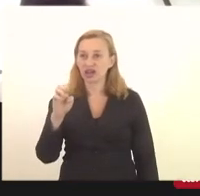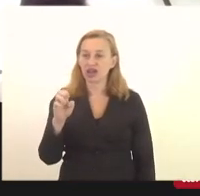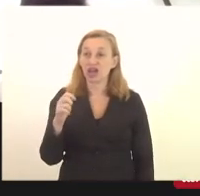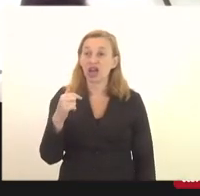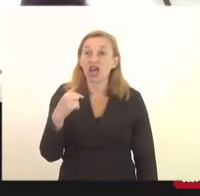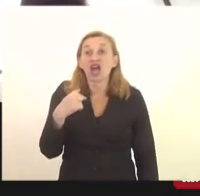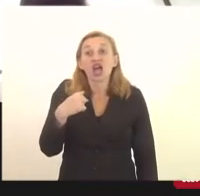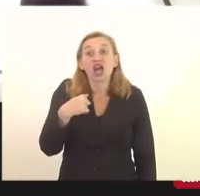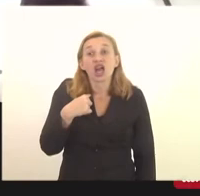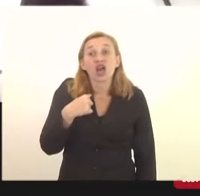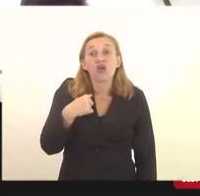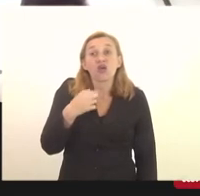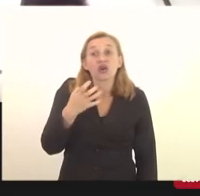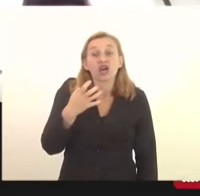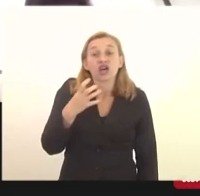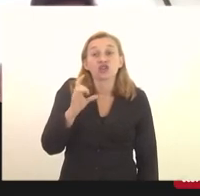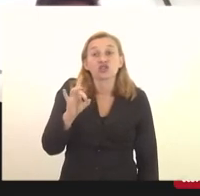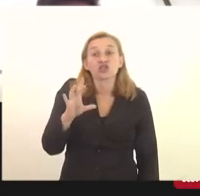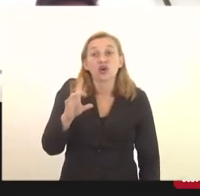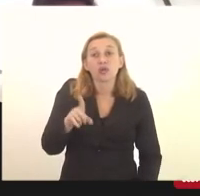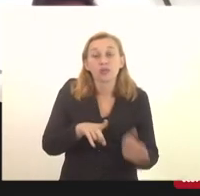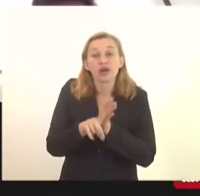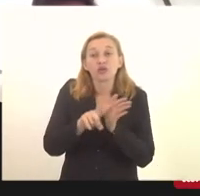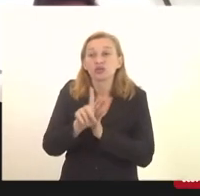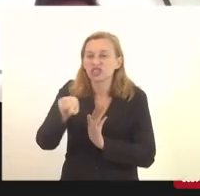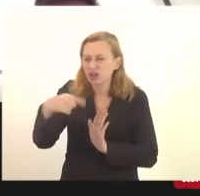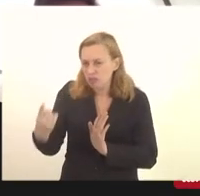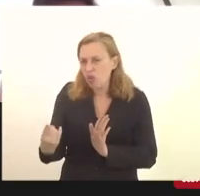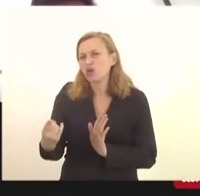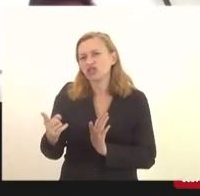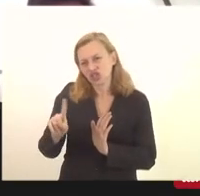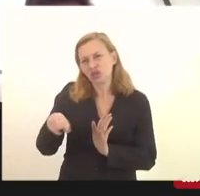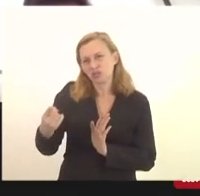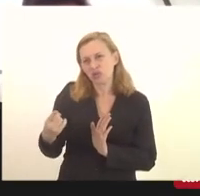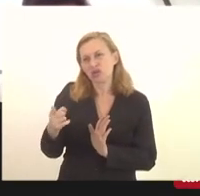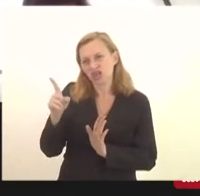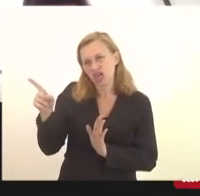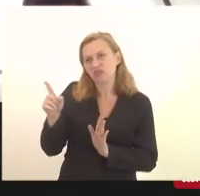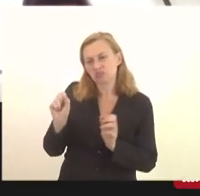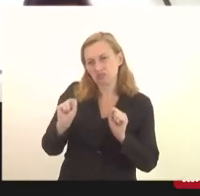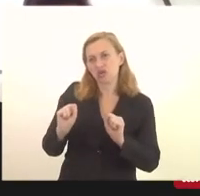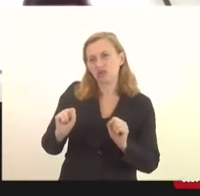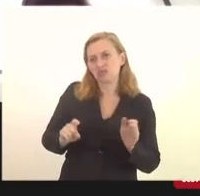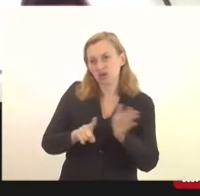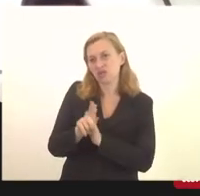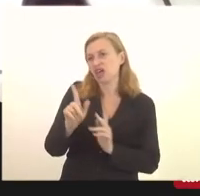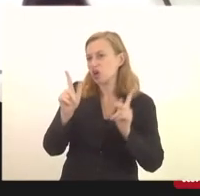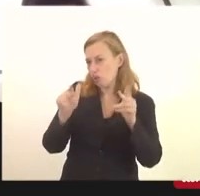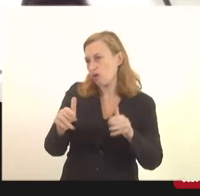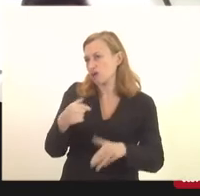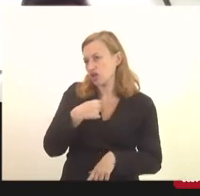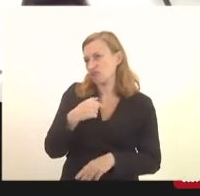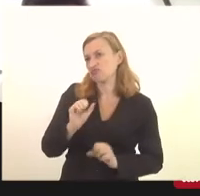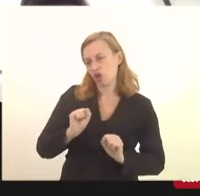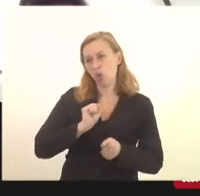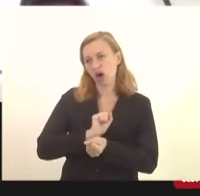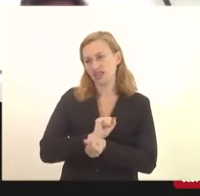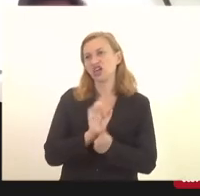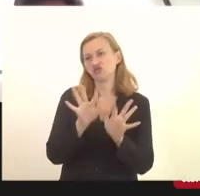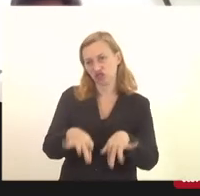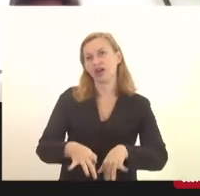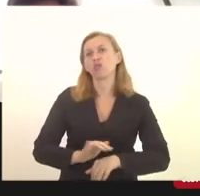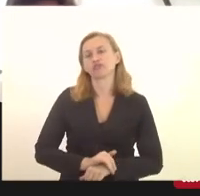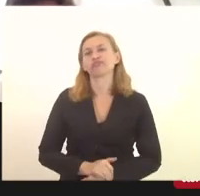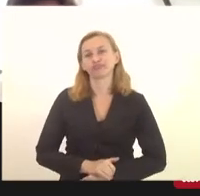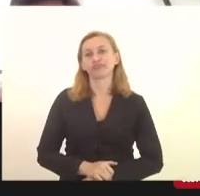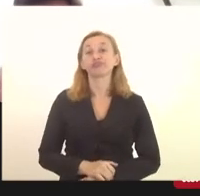prefiro fazer minhas perguntas depois que eles façam. Pode ser que algum deles faça a mesma pergunta que eu. Eu ficaria para o final das